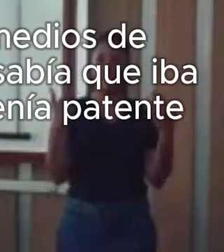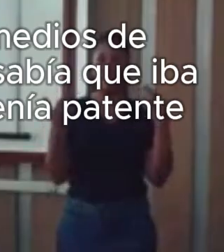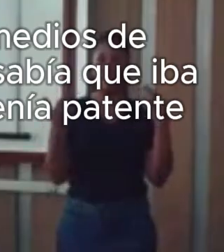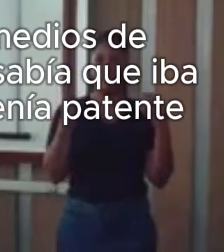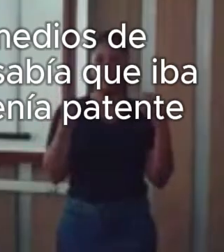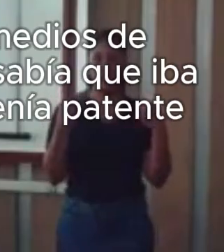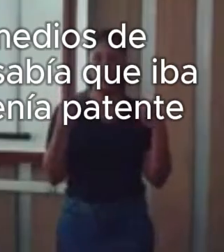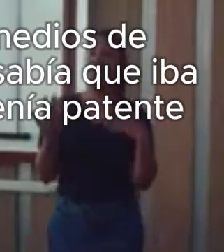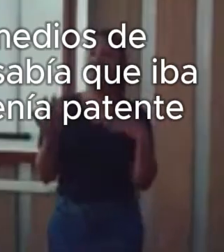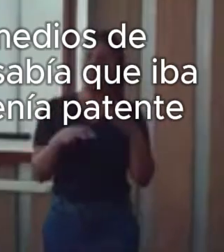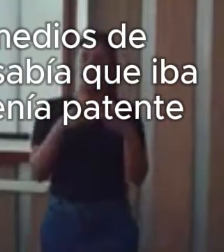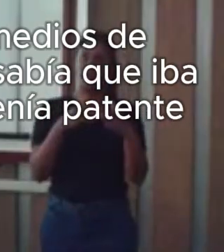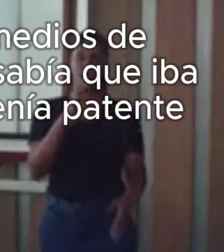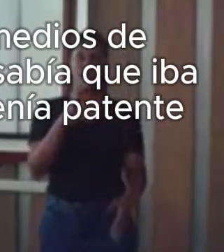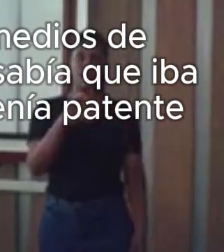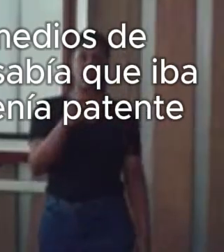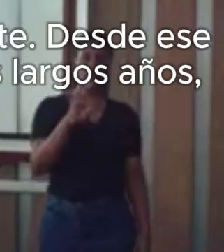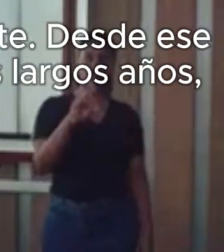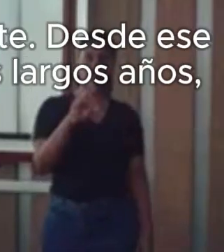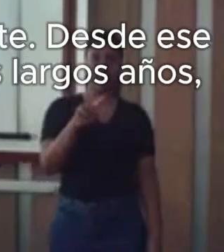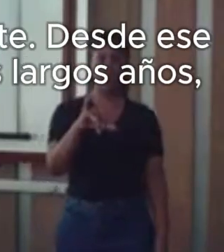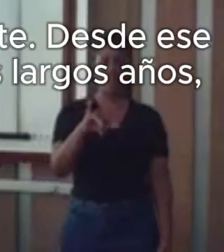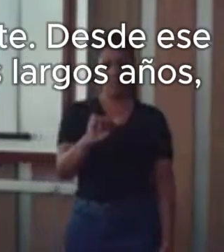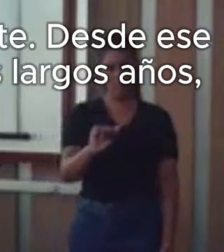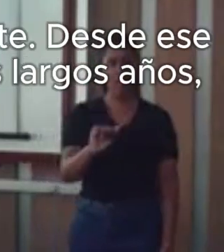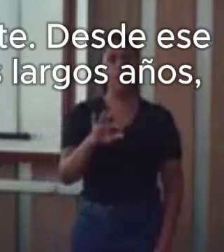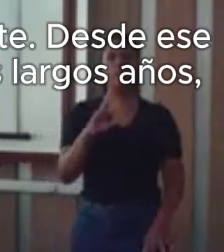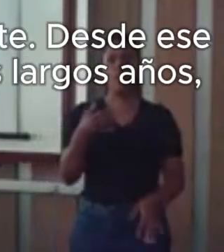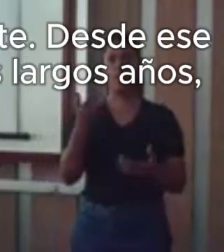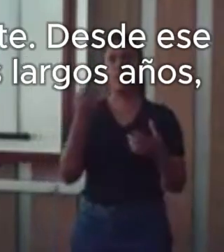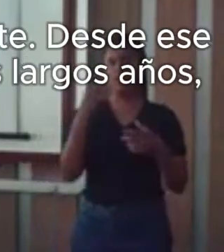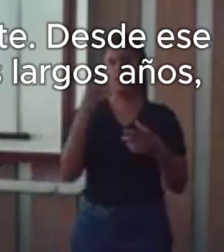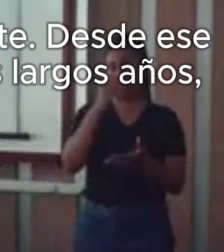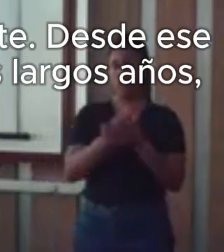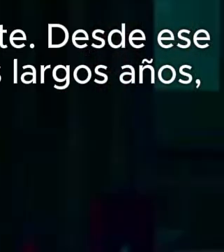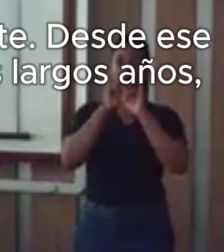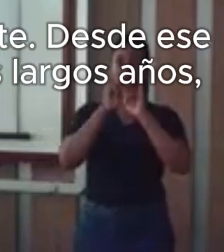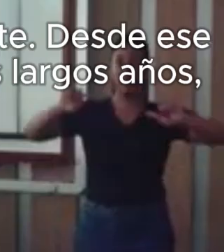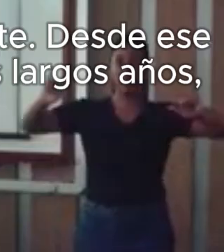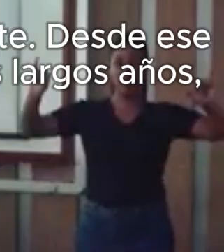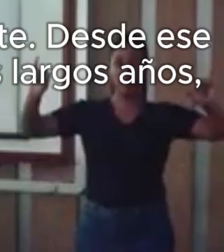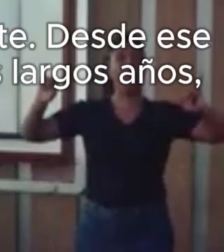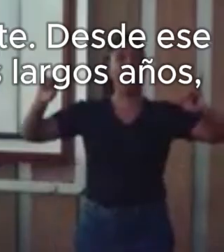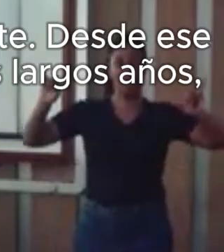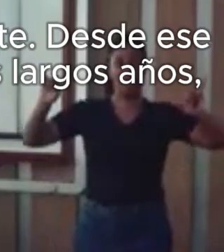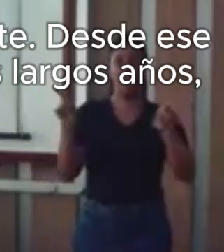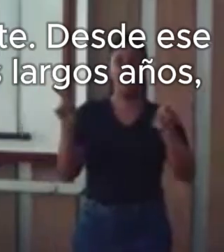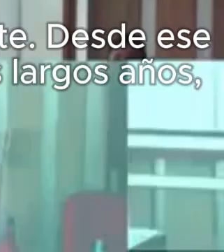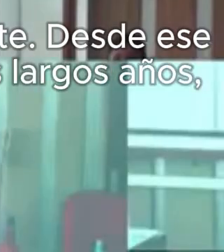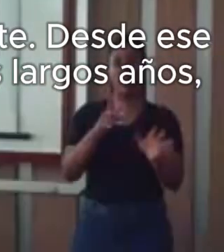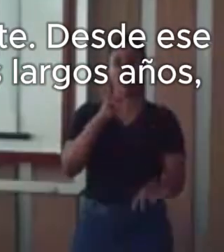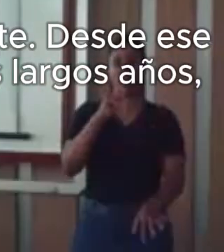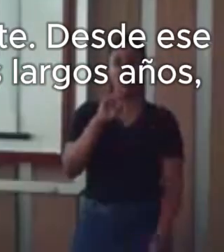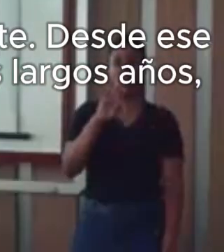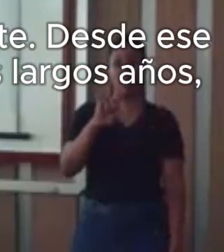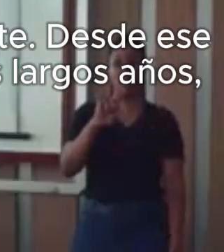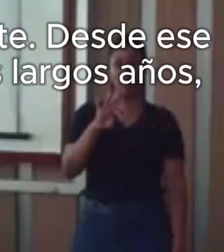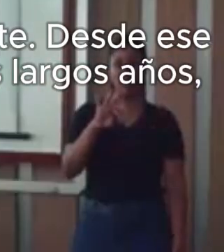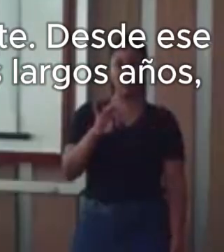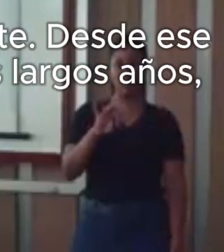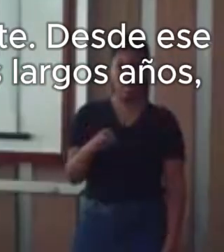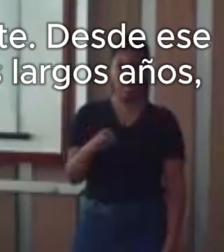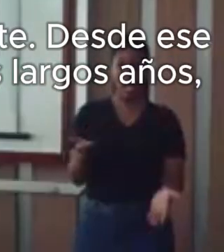calados há muito tempo, já tinha patente, porque a gente estava fazendo em sigilo por causa da falta de patente. Esse ano, no início desse ano,